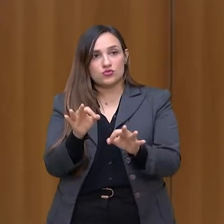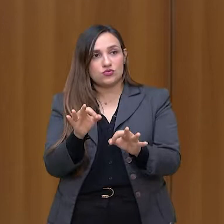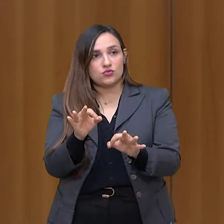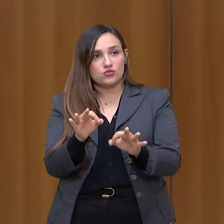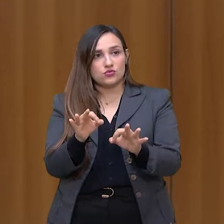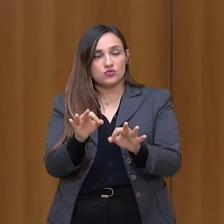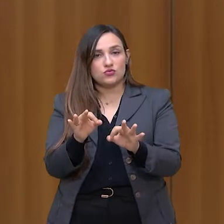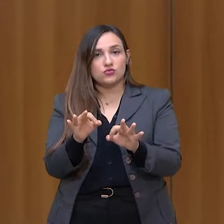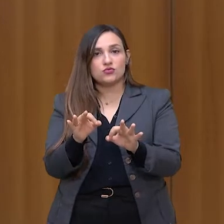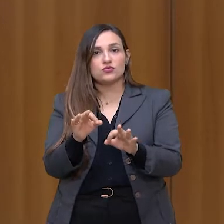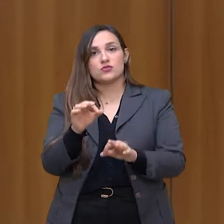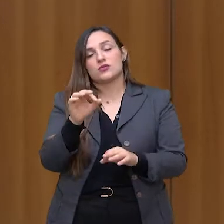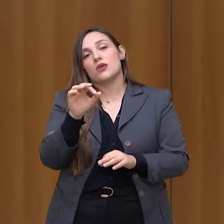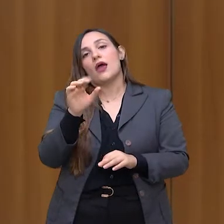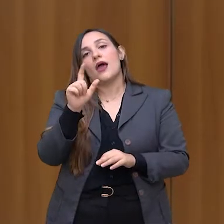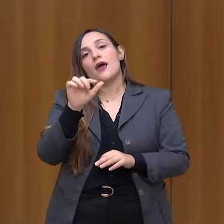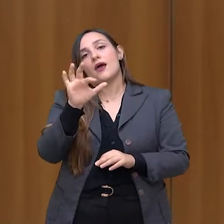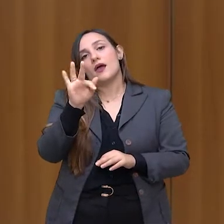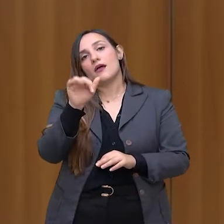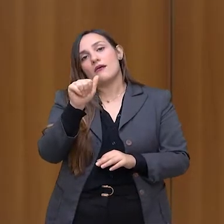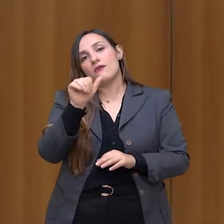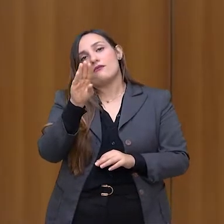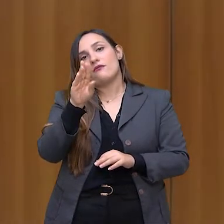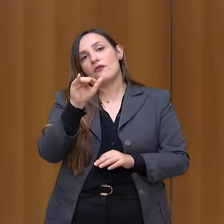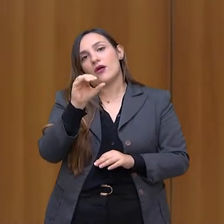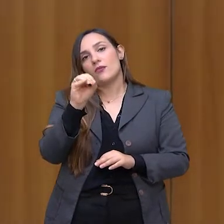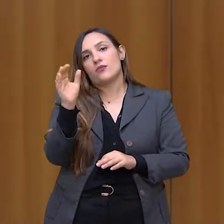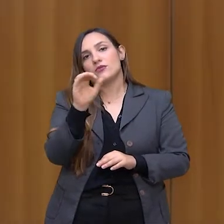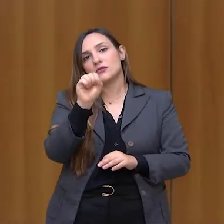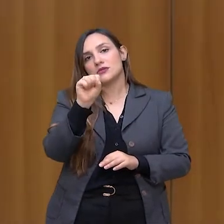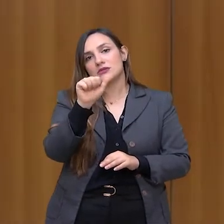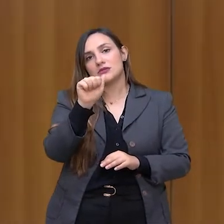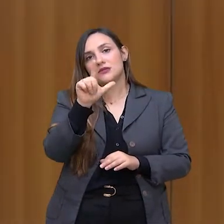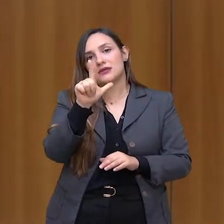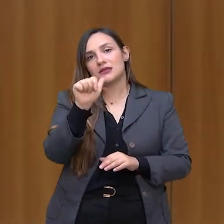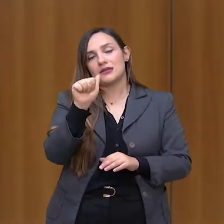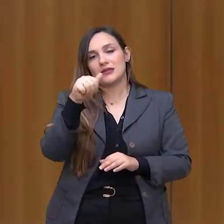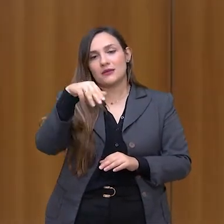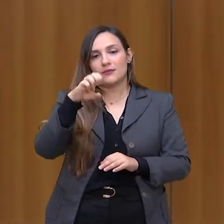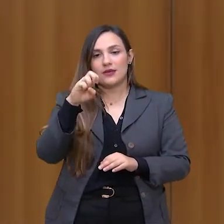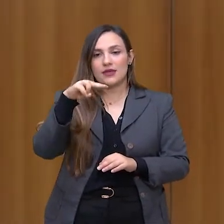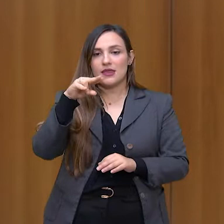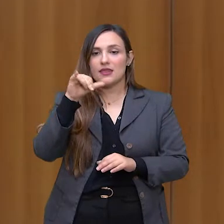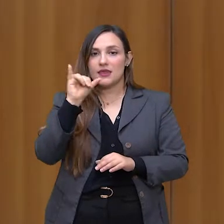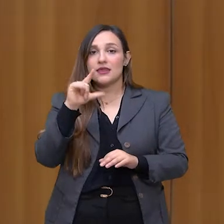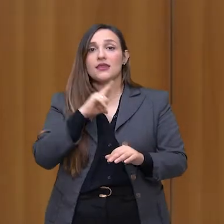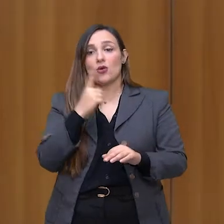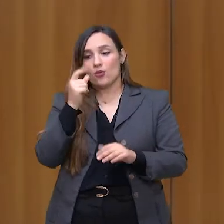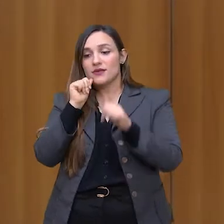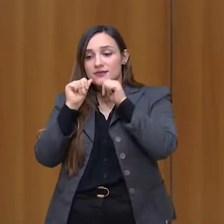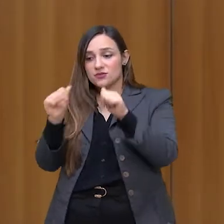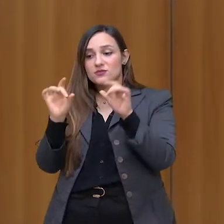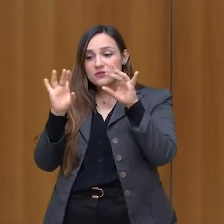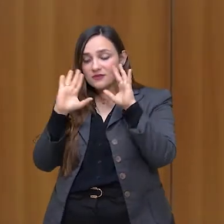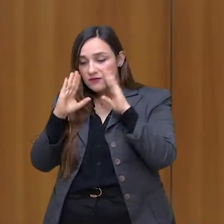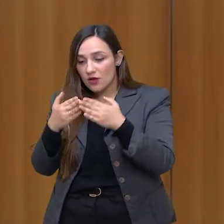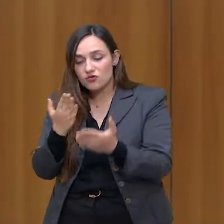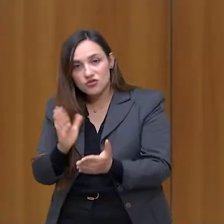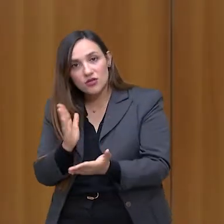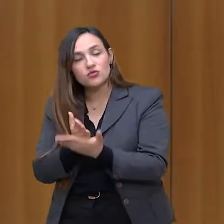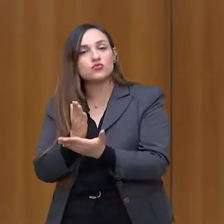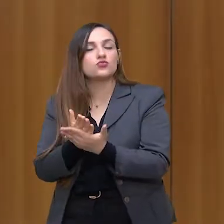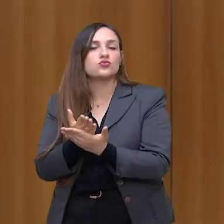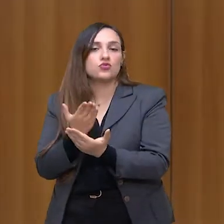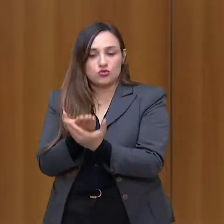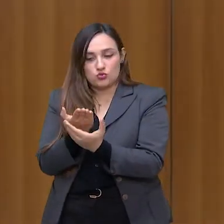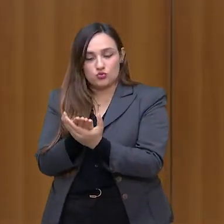Dr. Fábio Salamene, tem um assessor especial que cuida disso, que é o Gani, e uma comissão gestora com várias